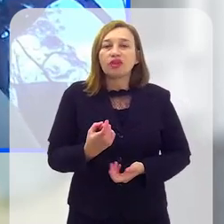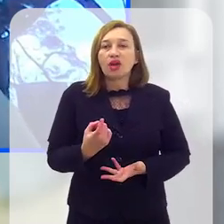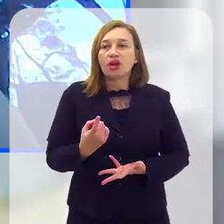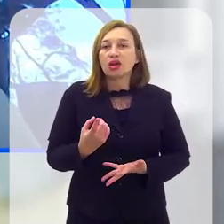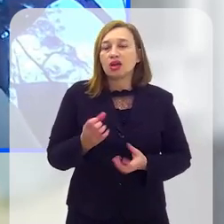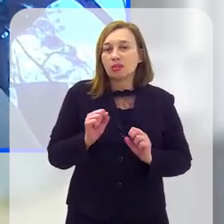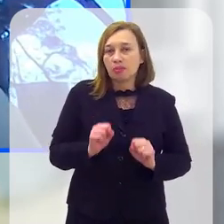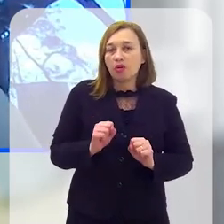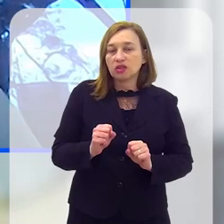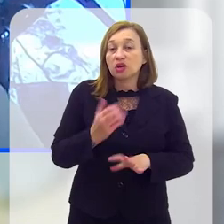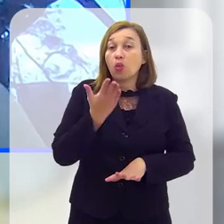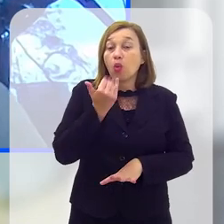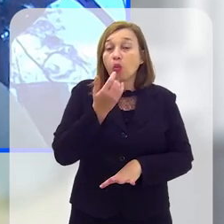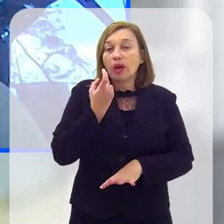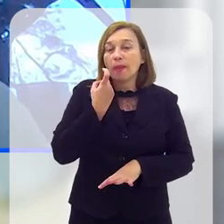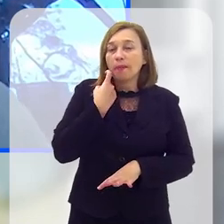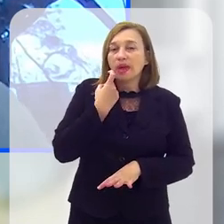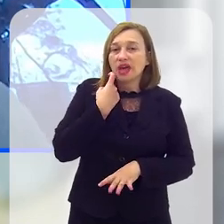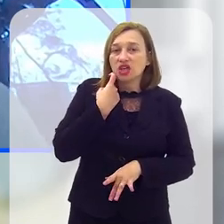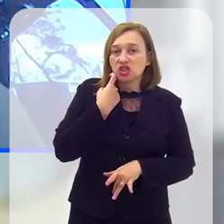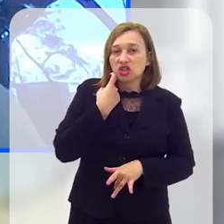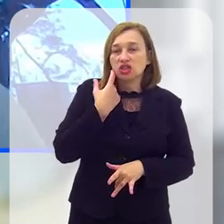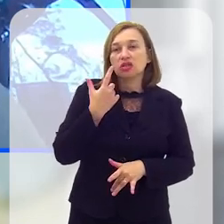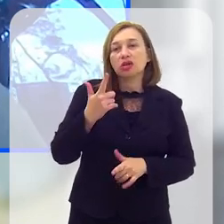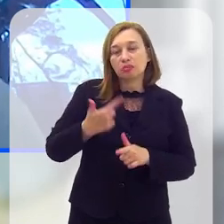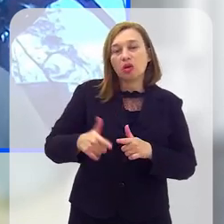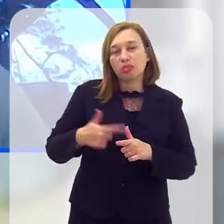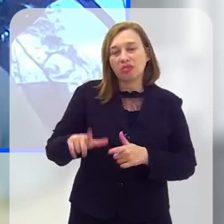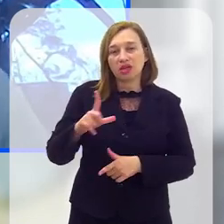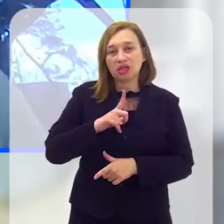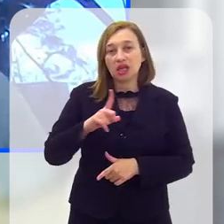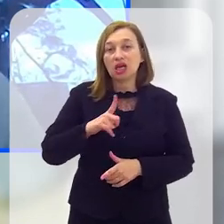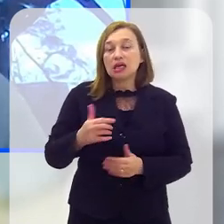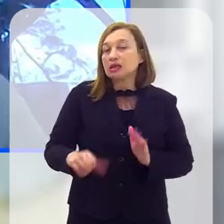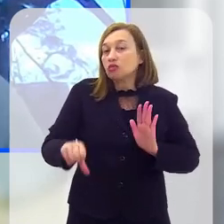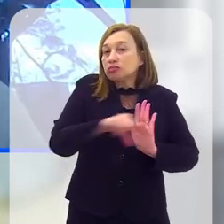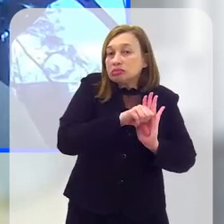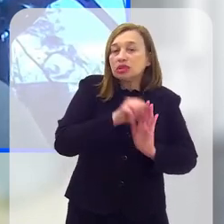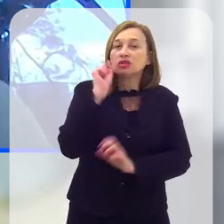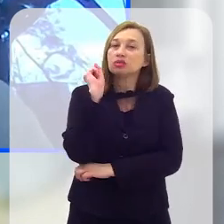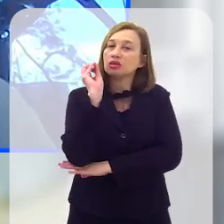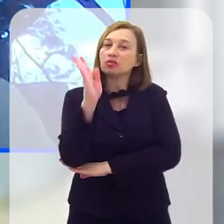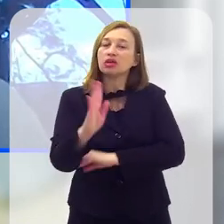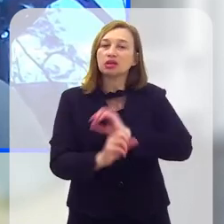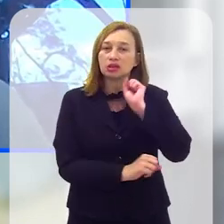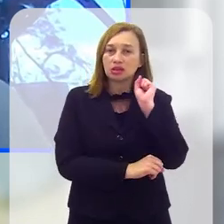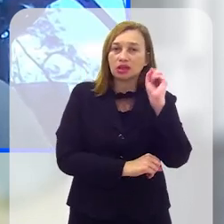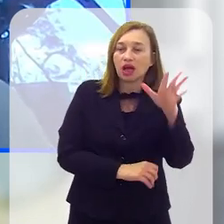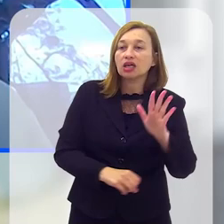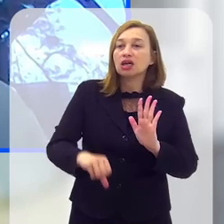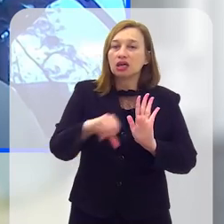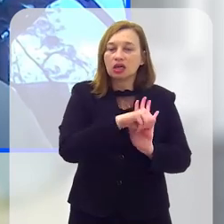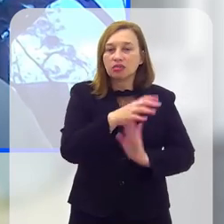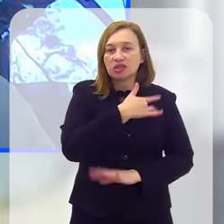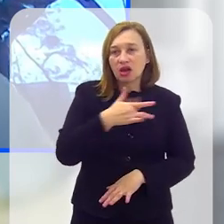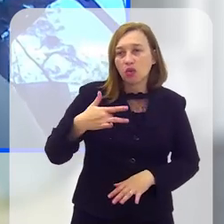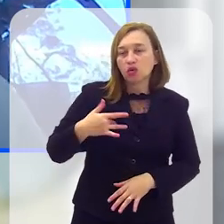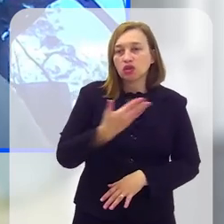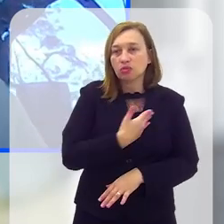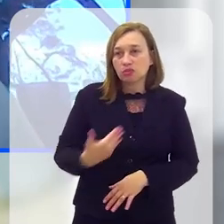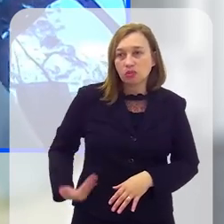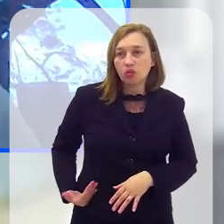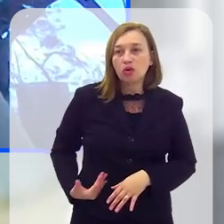daqueles peixes e tal. Então, isso são crimes ambientais, crimes para a saúde pública,